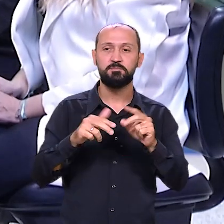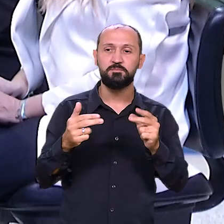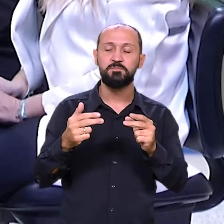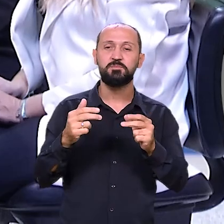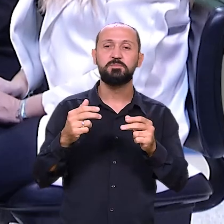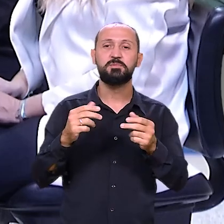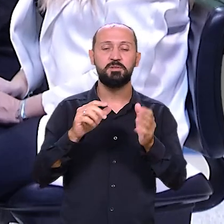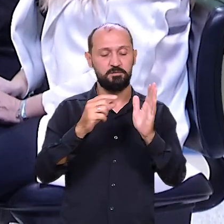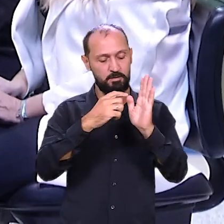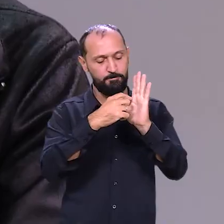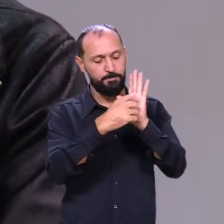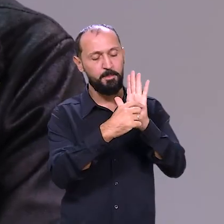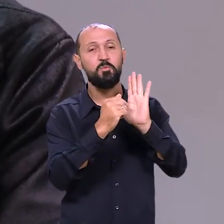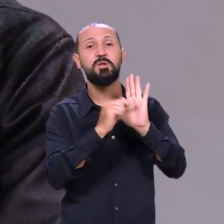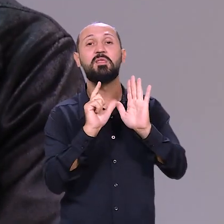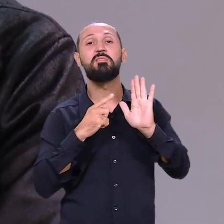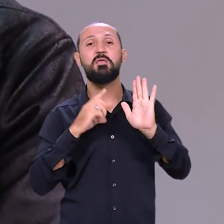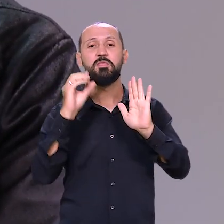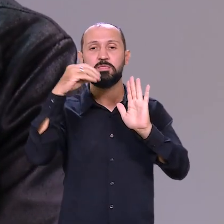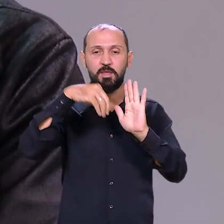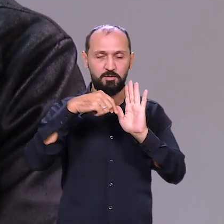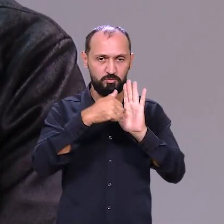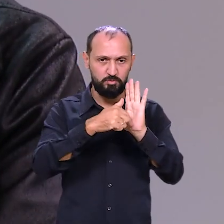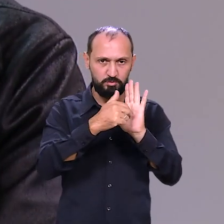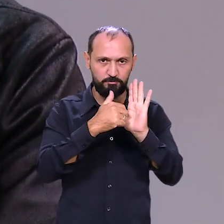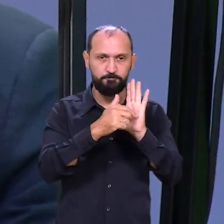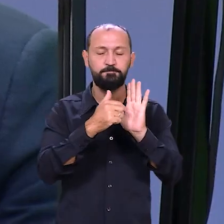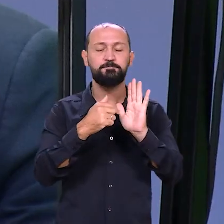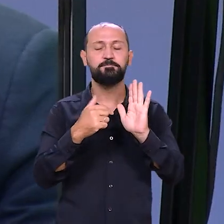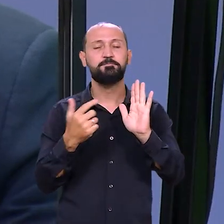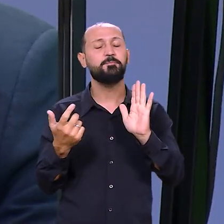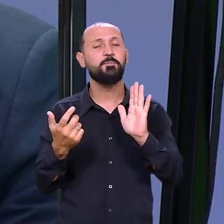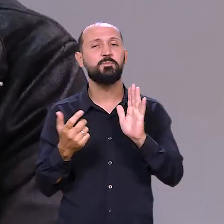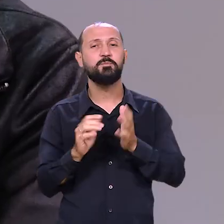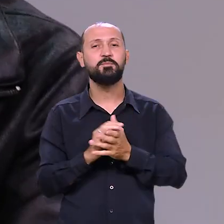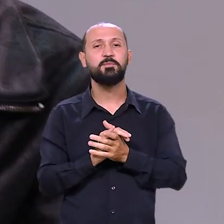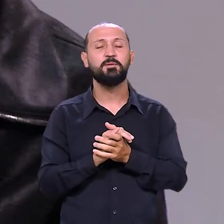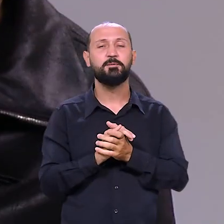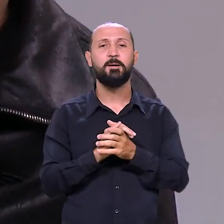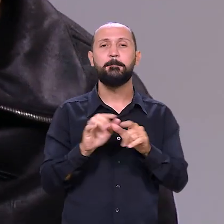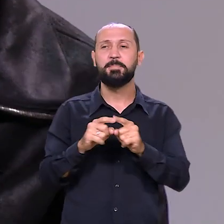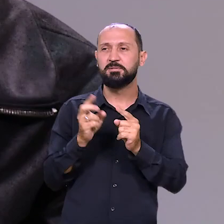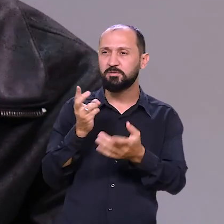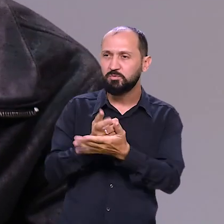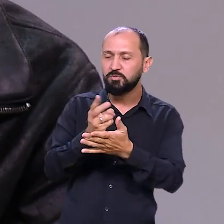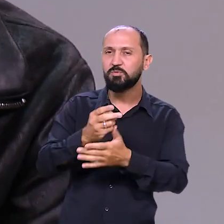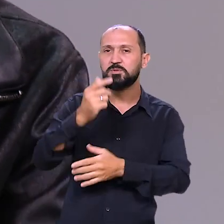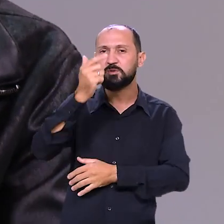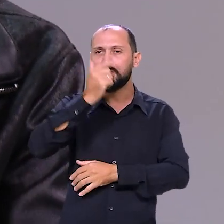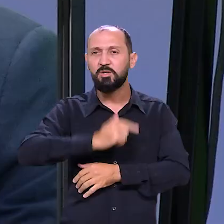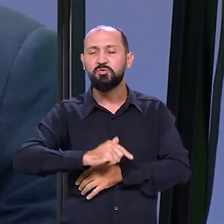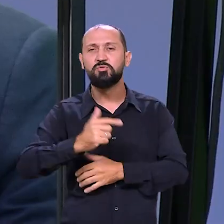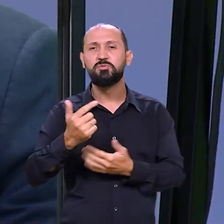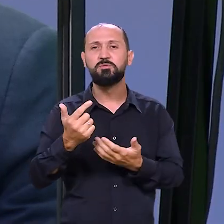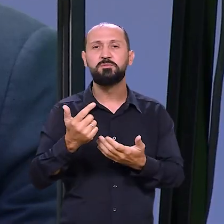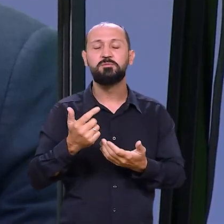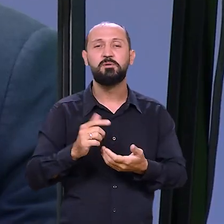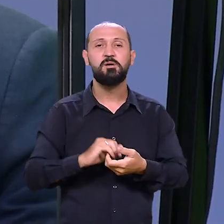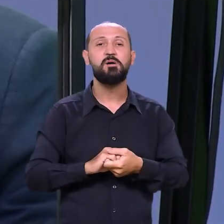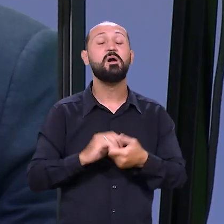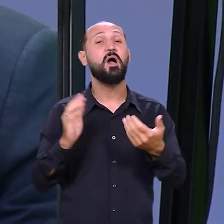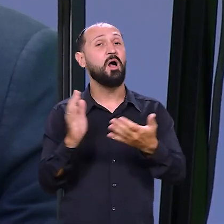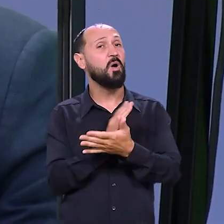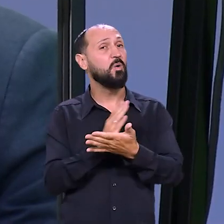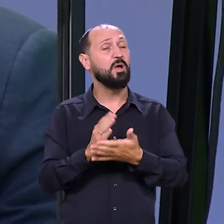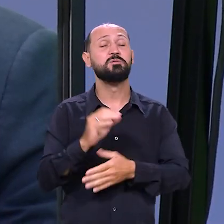produto que não está escrito no rótulo o que existe nele. Então, a gente tem essa... Mas isso continua sendo queijo, Paulo? Em